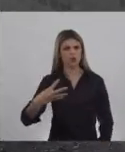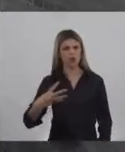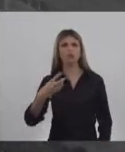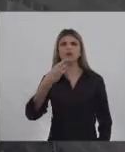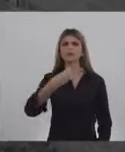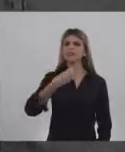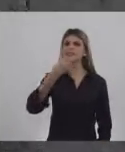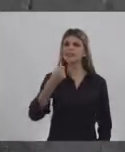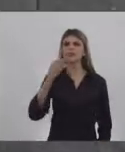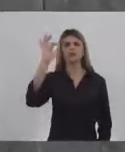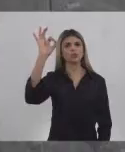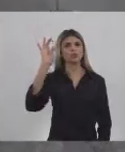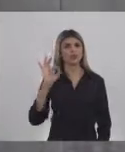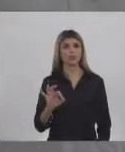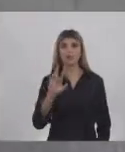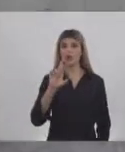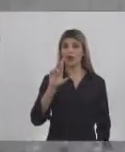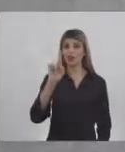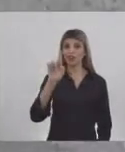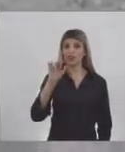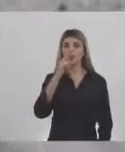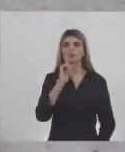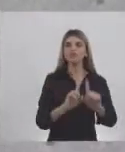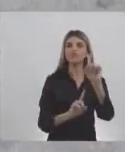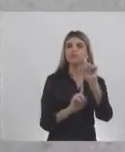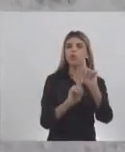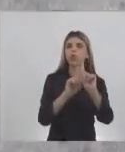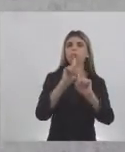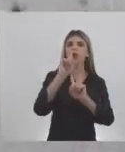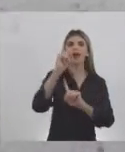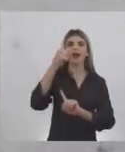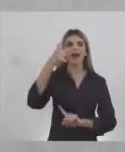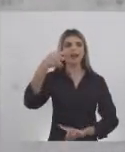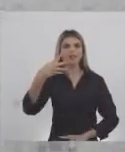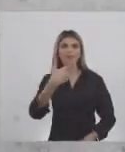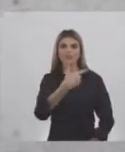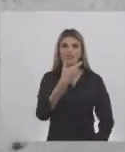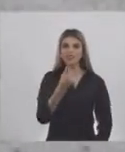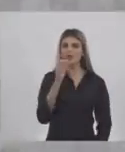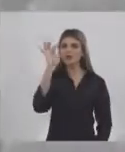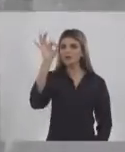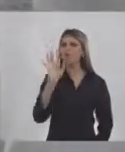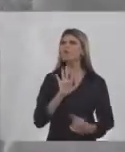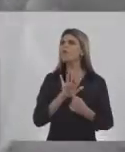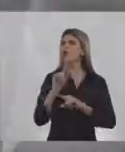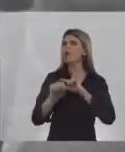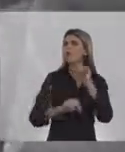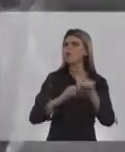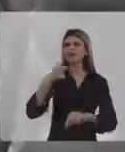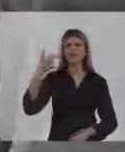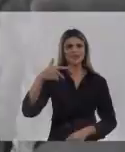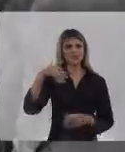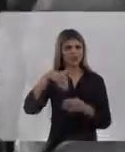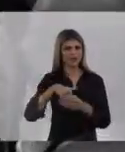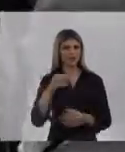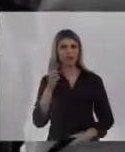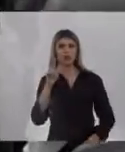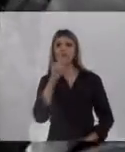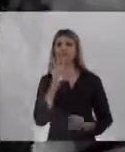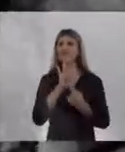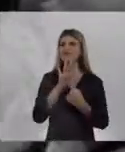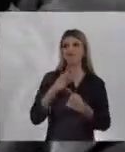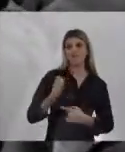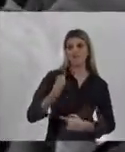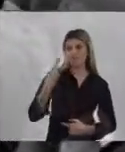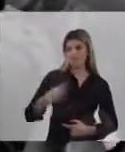Aos poucos, a cidade foi percebendo que existia uma chance de se livrar da velha política e que tinha alguém que poderia levar este